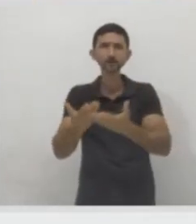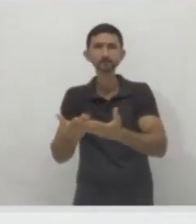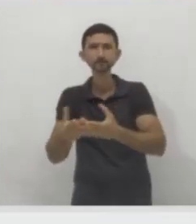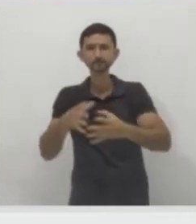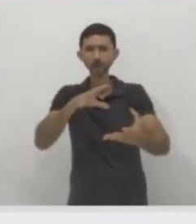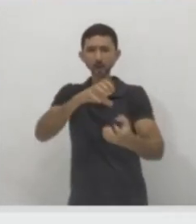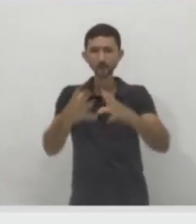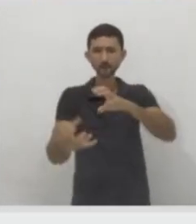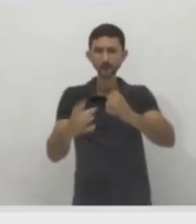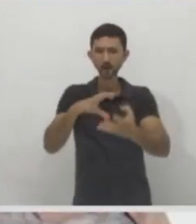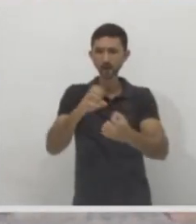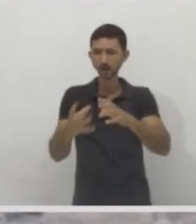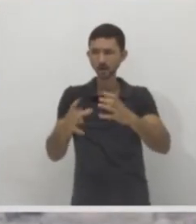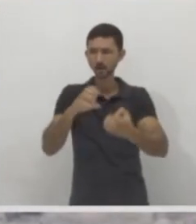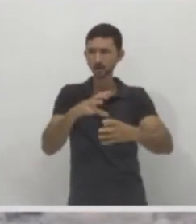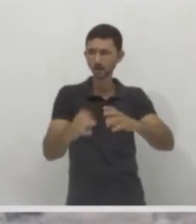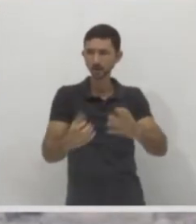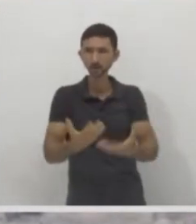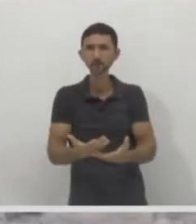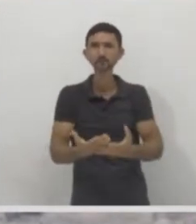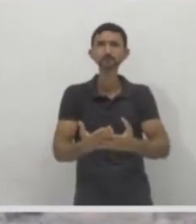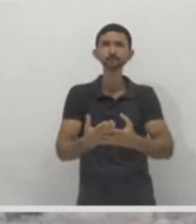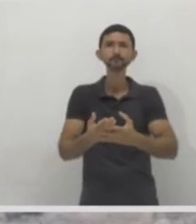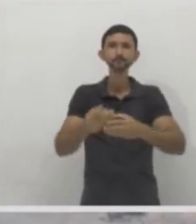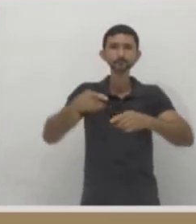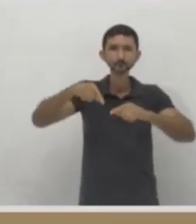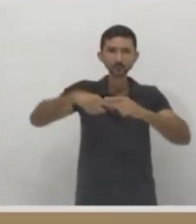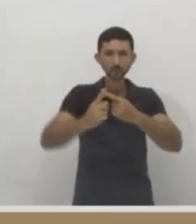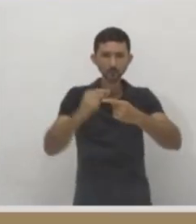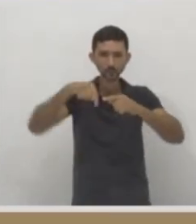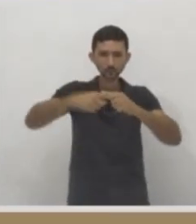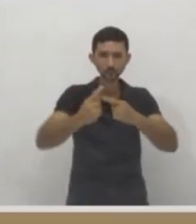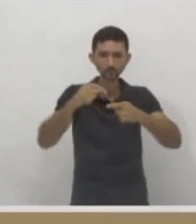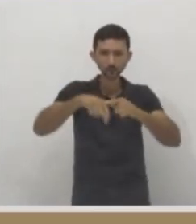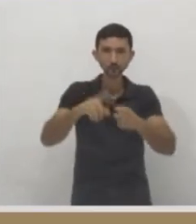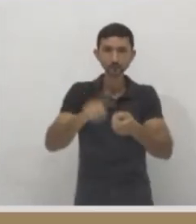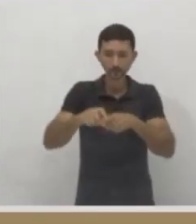cerâmica, o tear e o arado.